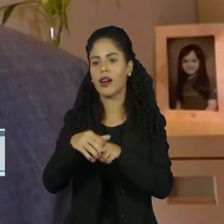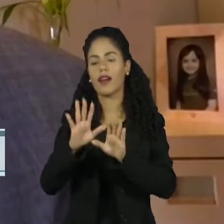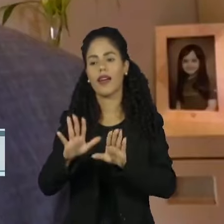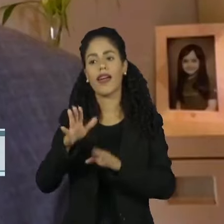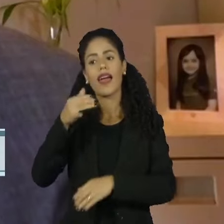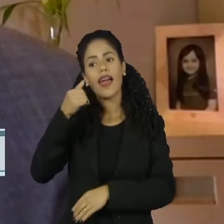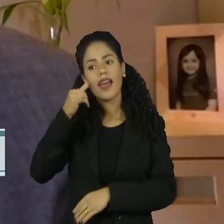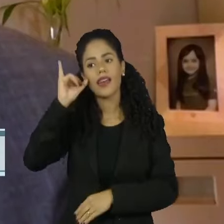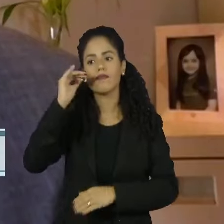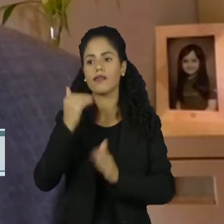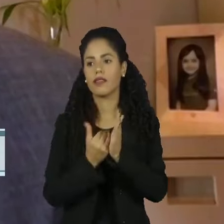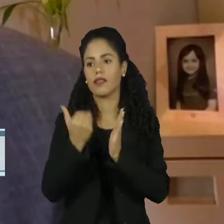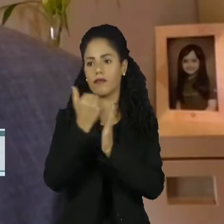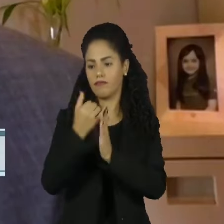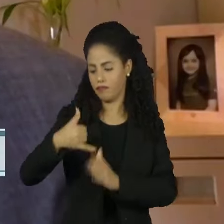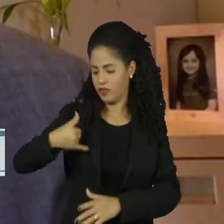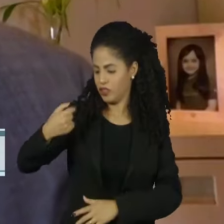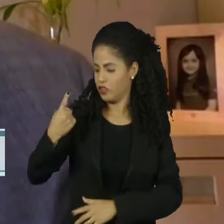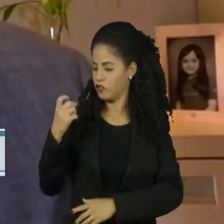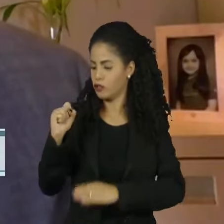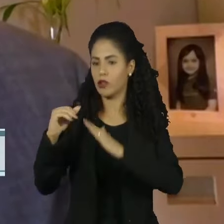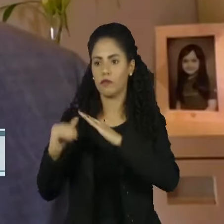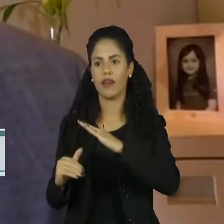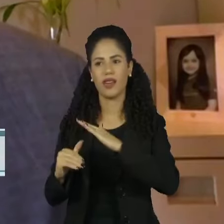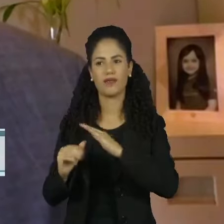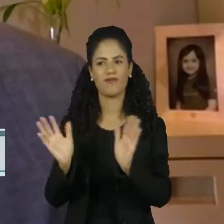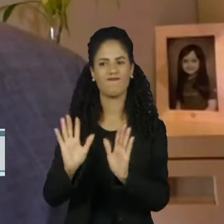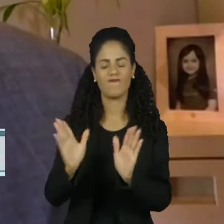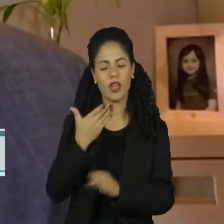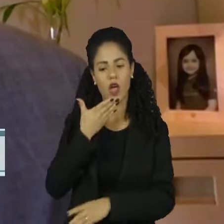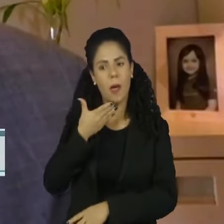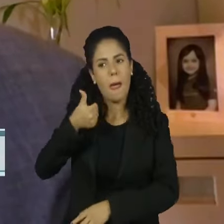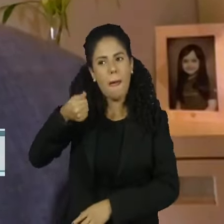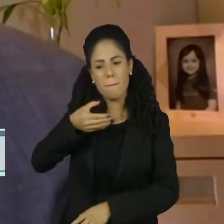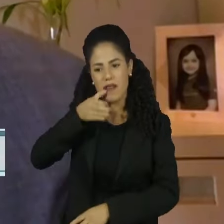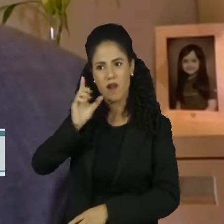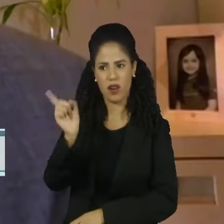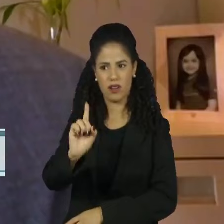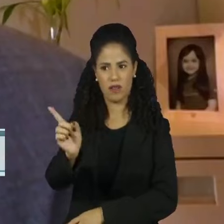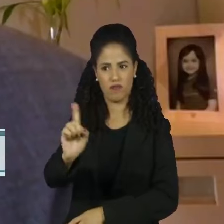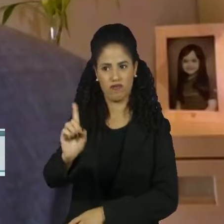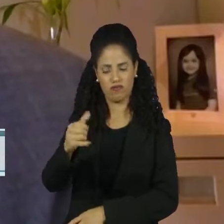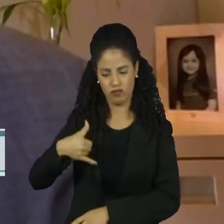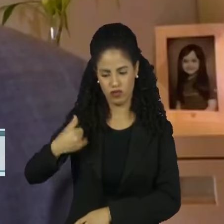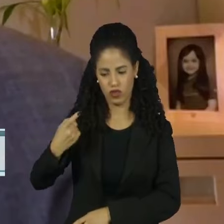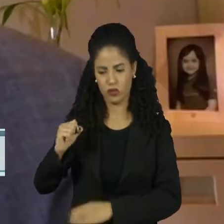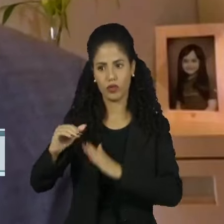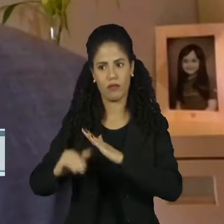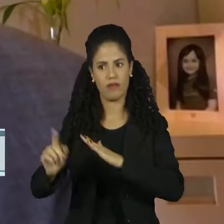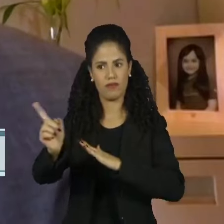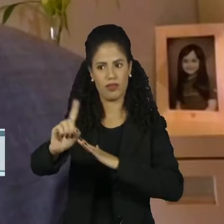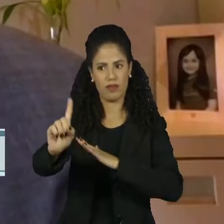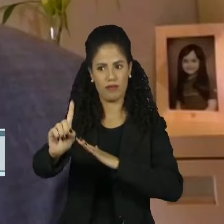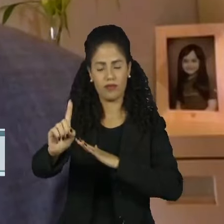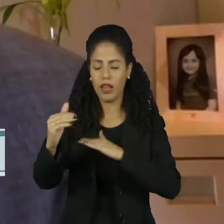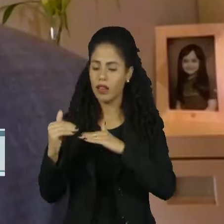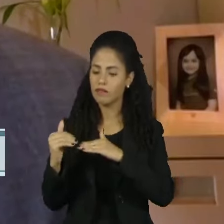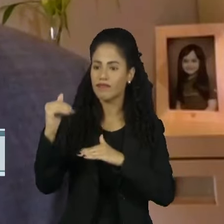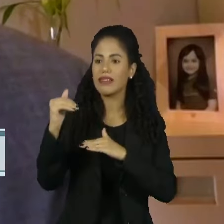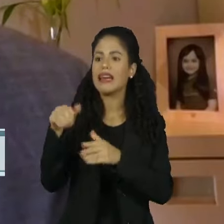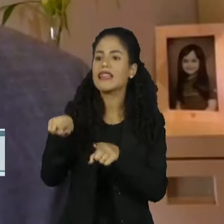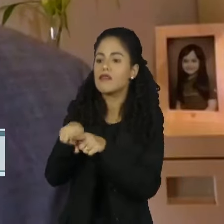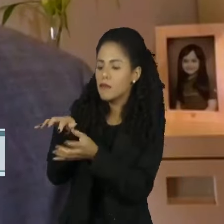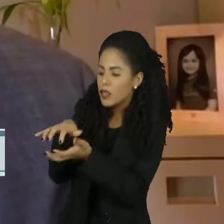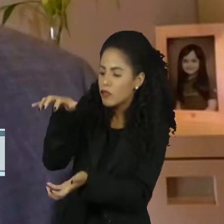pessoas que têm menos de 18 anos. Tá? Essa é a recomendação médica. E em idosos, eu acho que a gente tem que ter muito